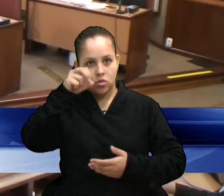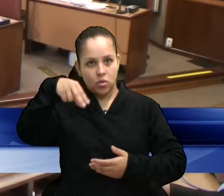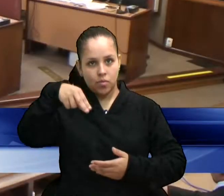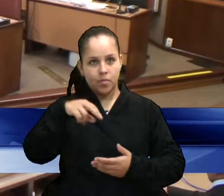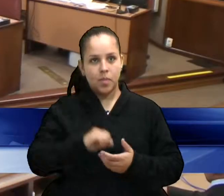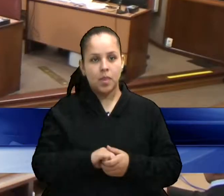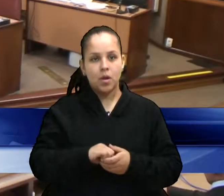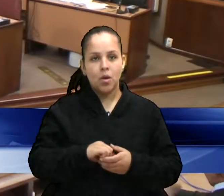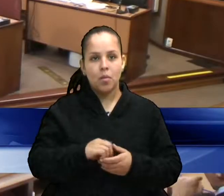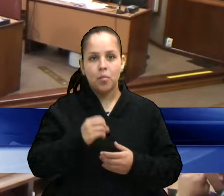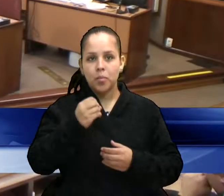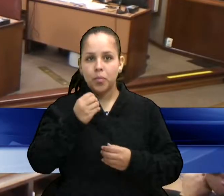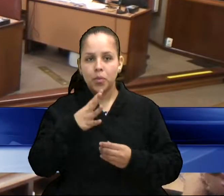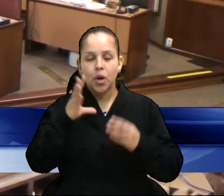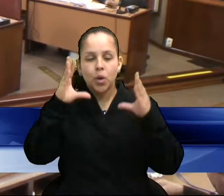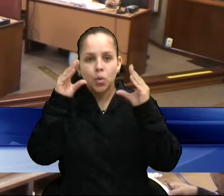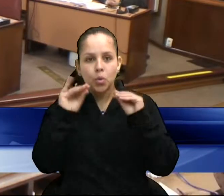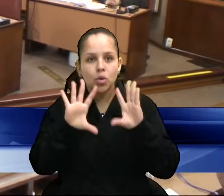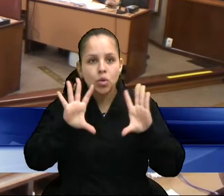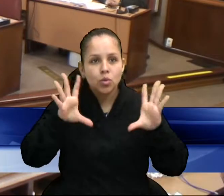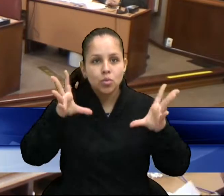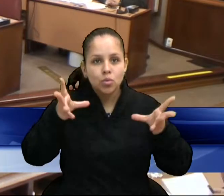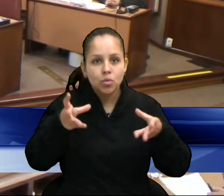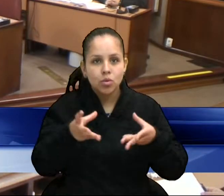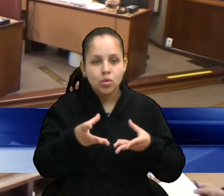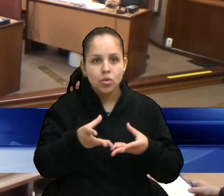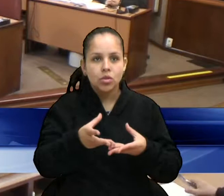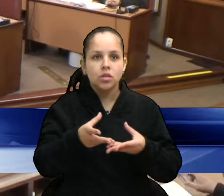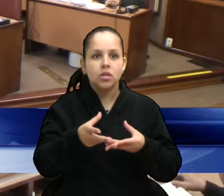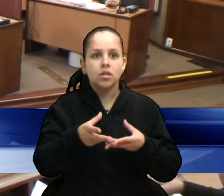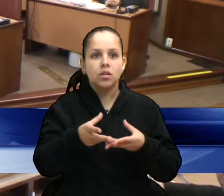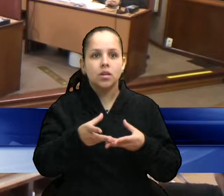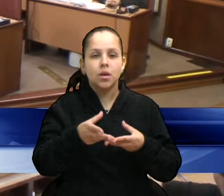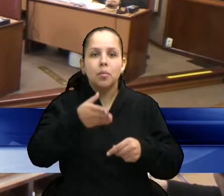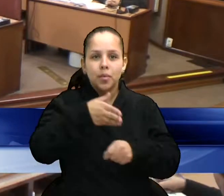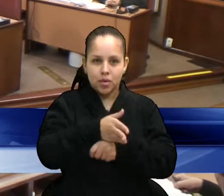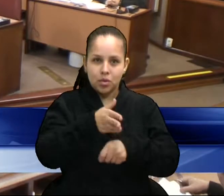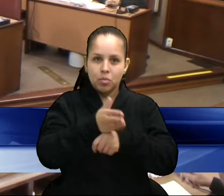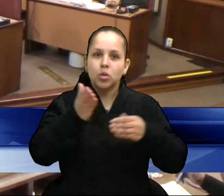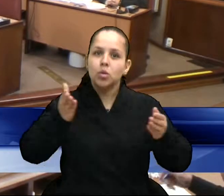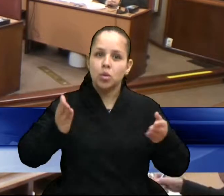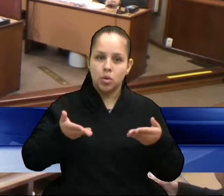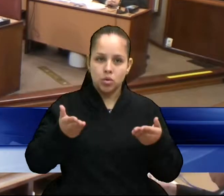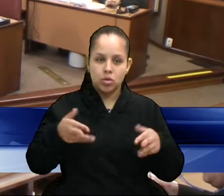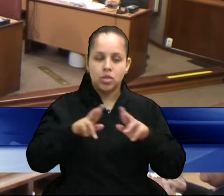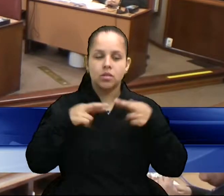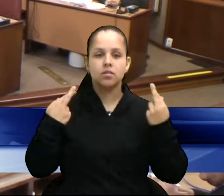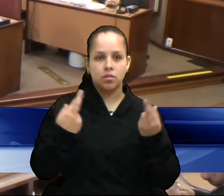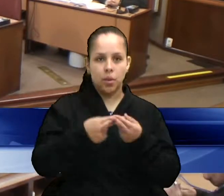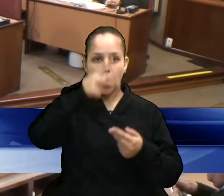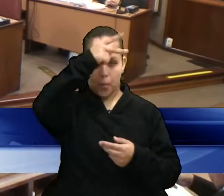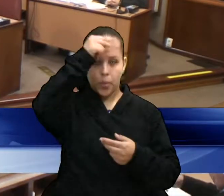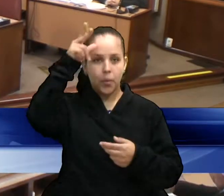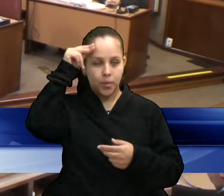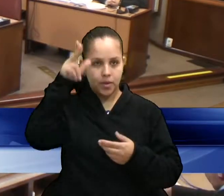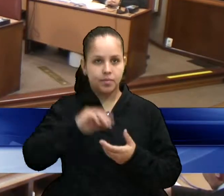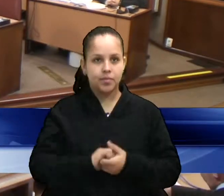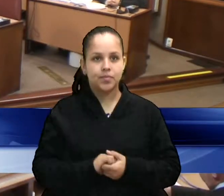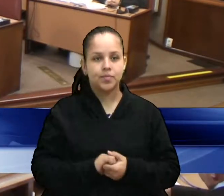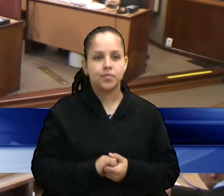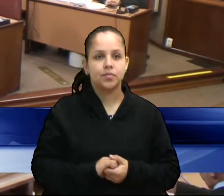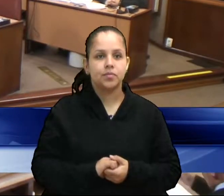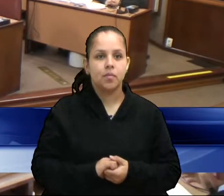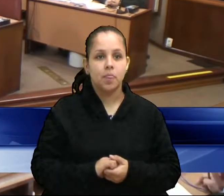Boa noite a todos e a todas presentes nessa audiência, e de modo especial